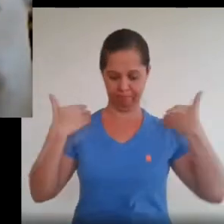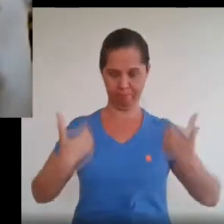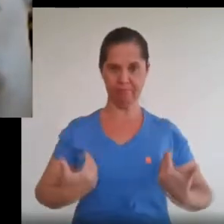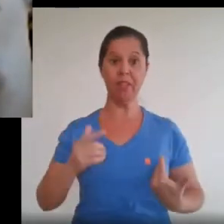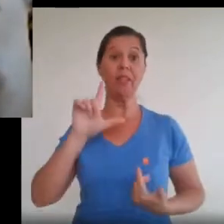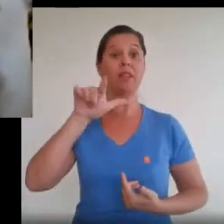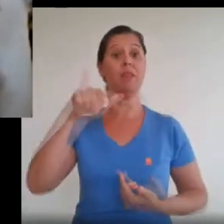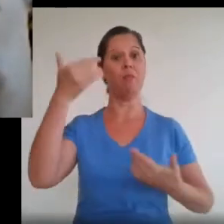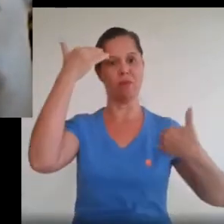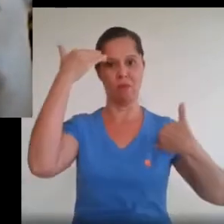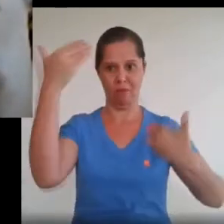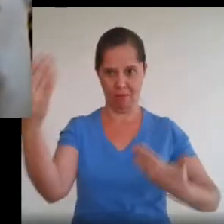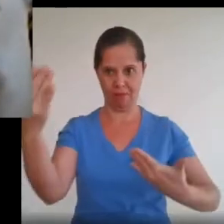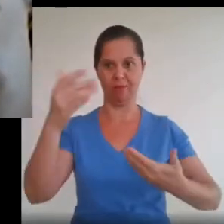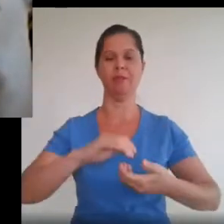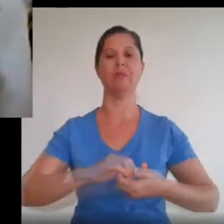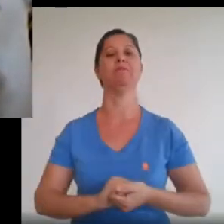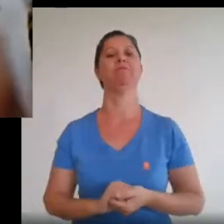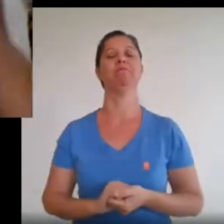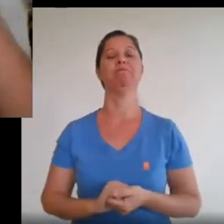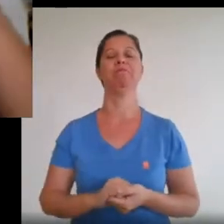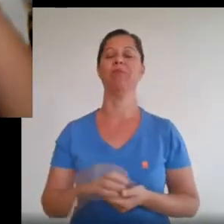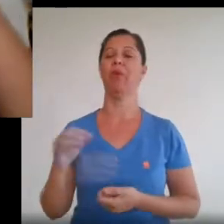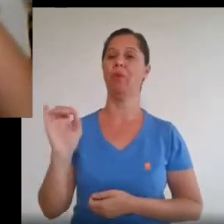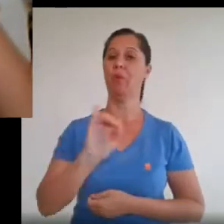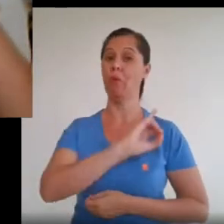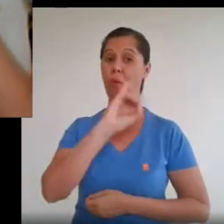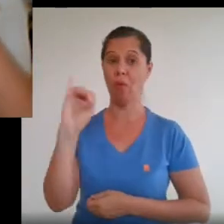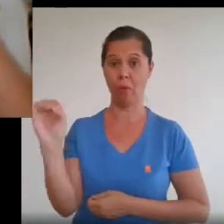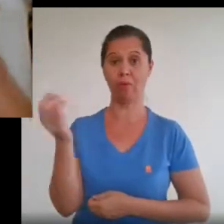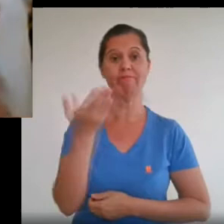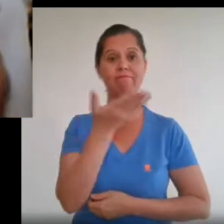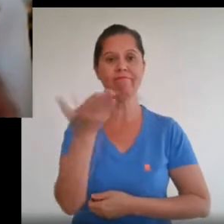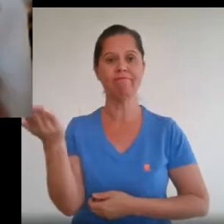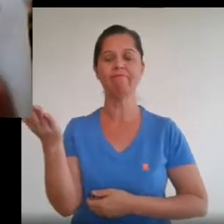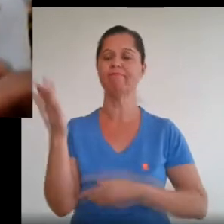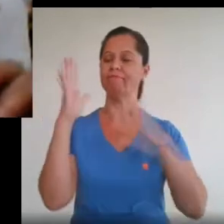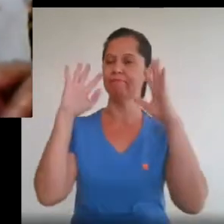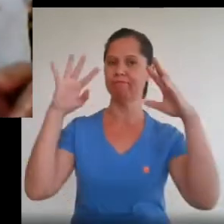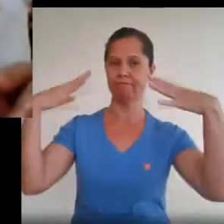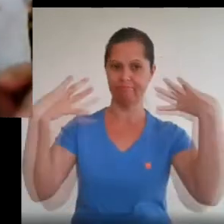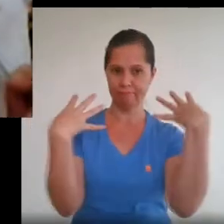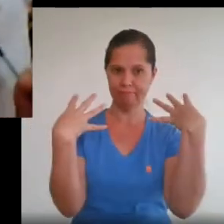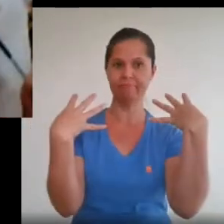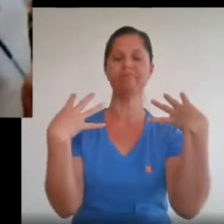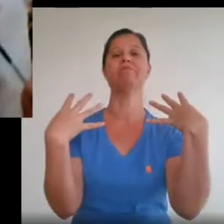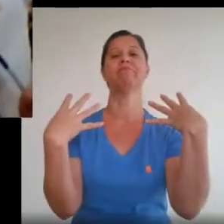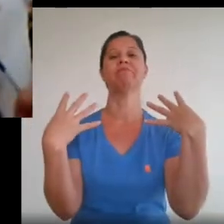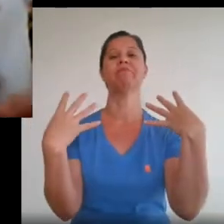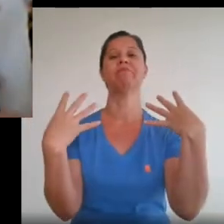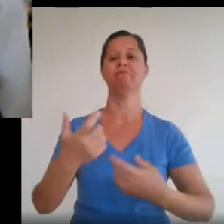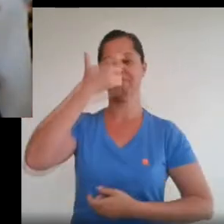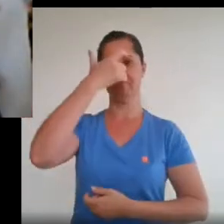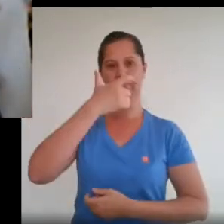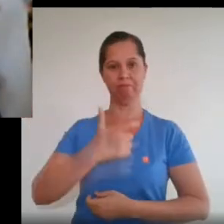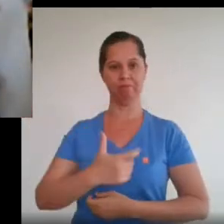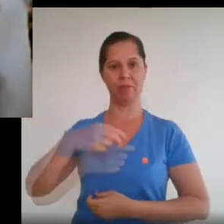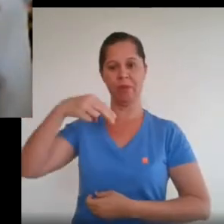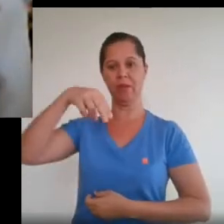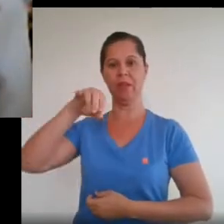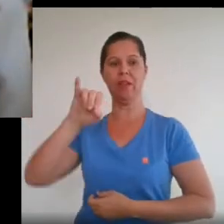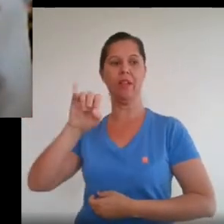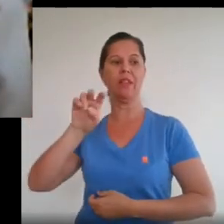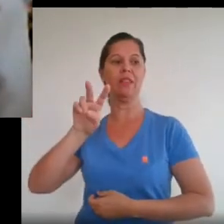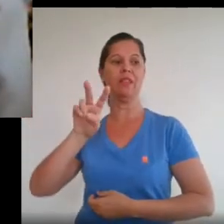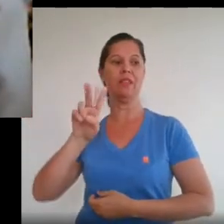gente entra nos agradecimentos. Então, oi para quem está nos assistindo. Eu sou